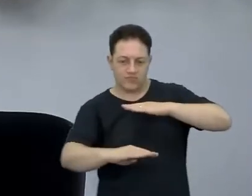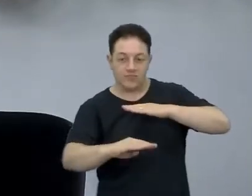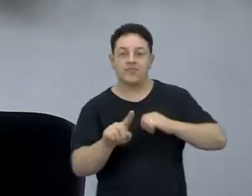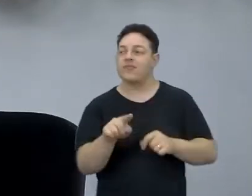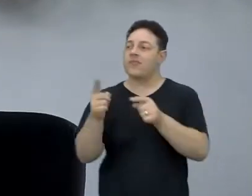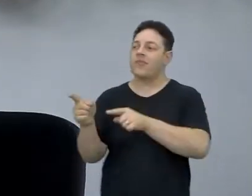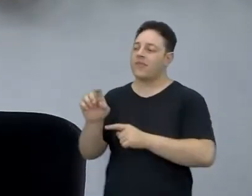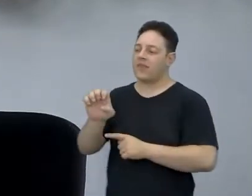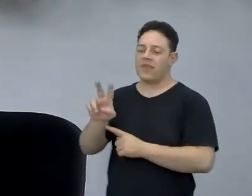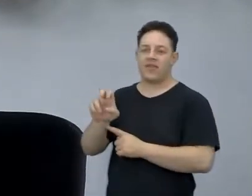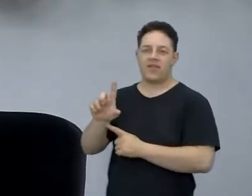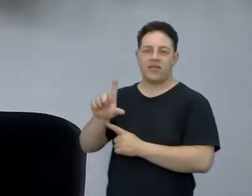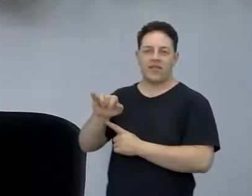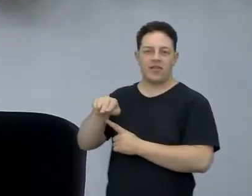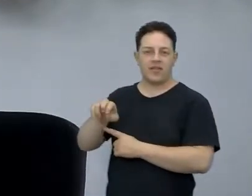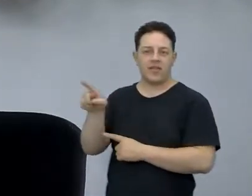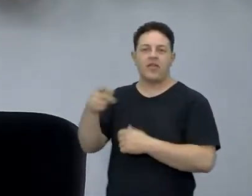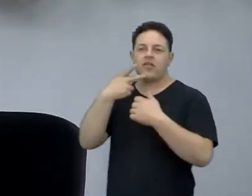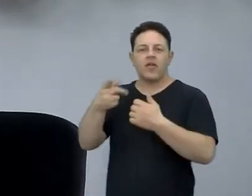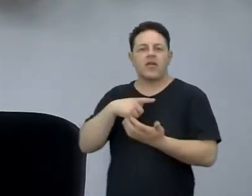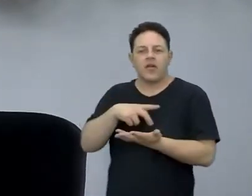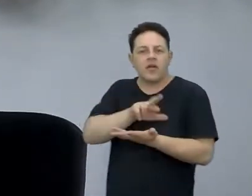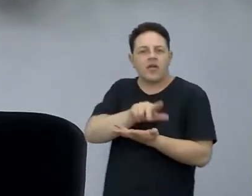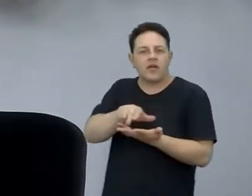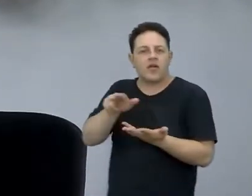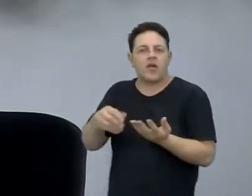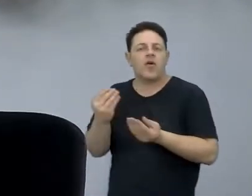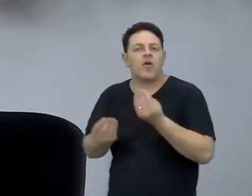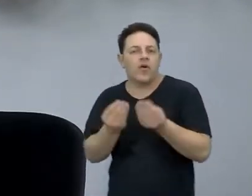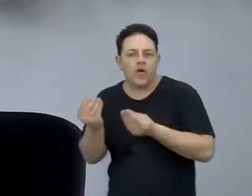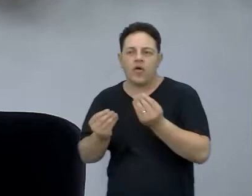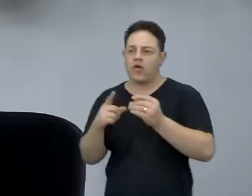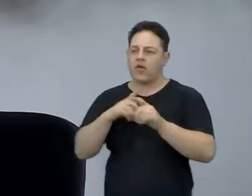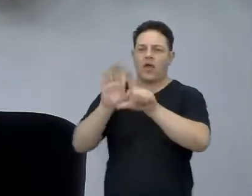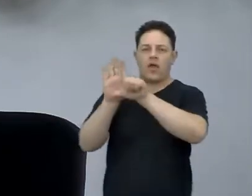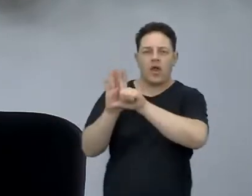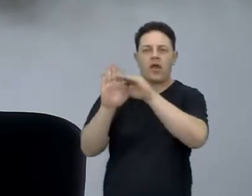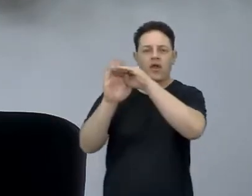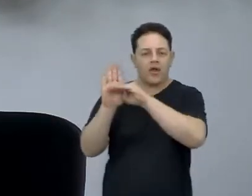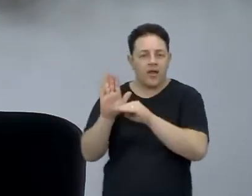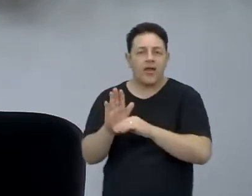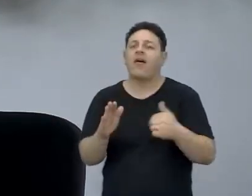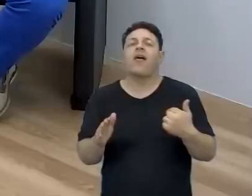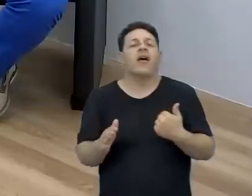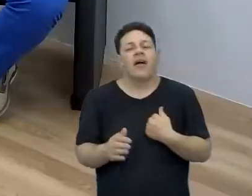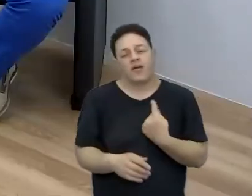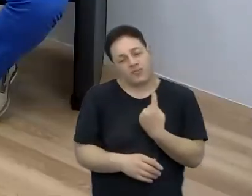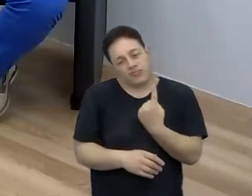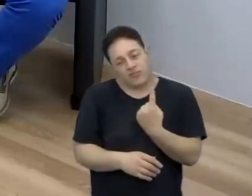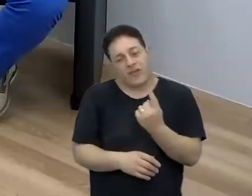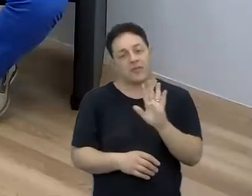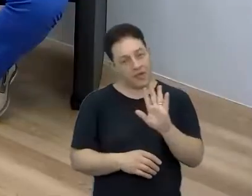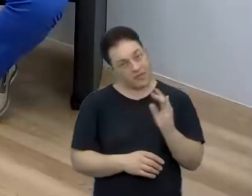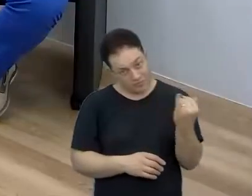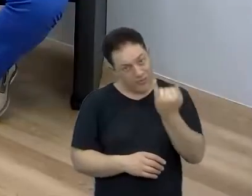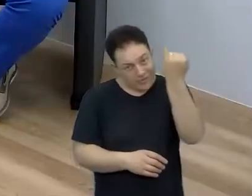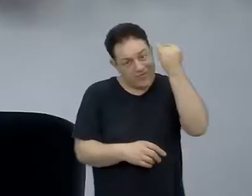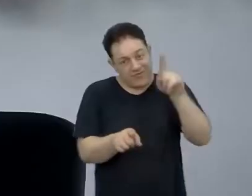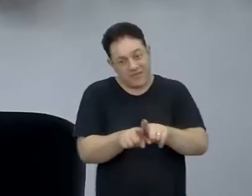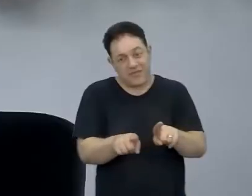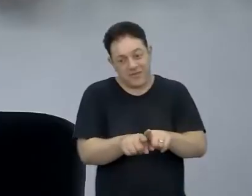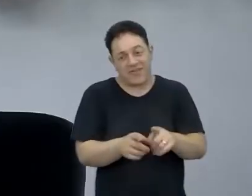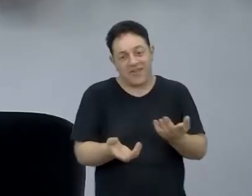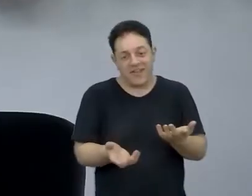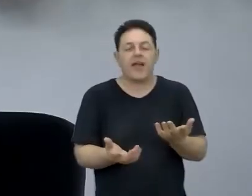aí diversas abordagens, todas ali com a legislação. Eu só fiz uma coisa, mas é importante também, né? Super. Porque